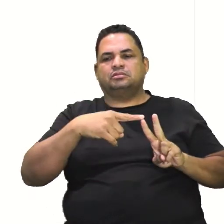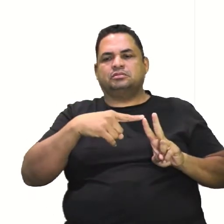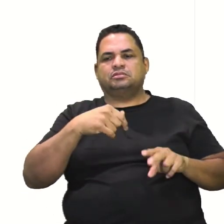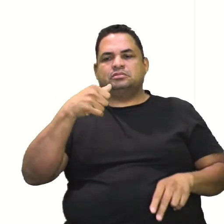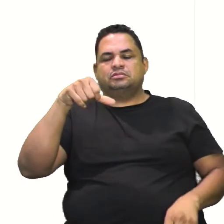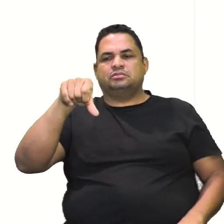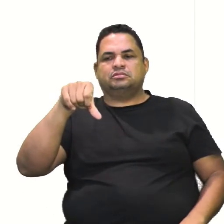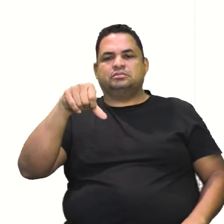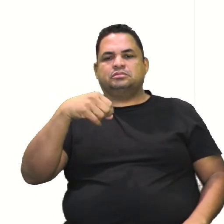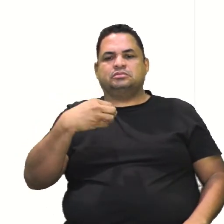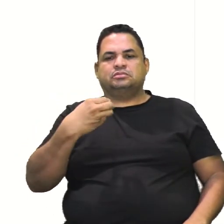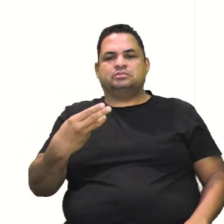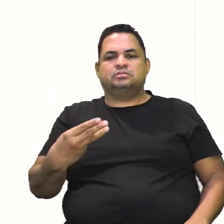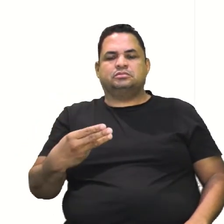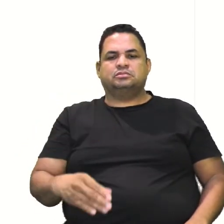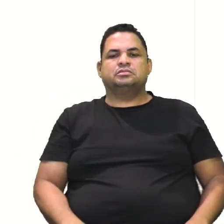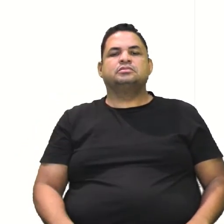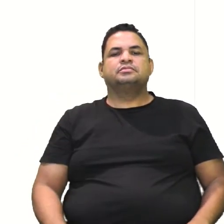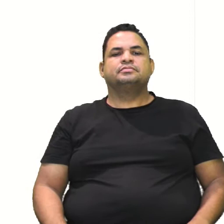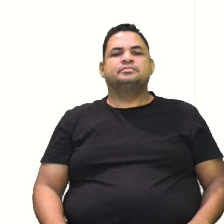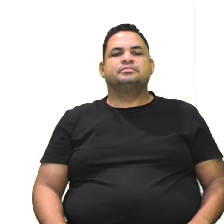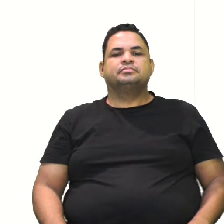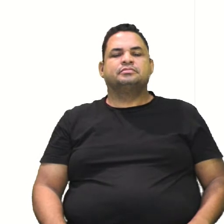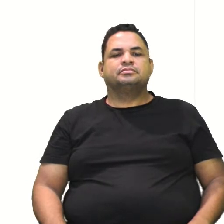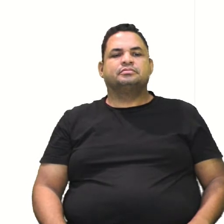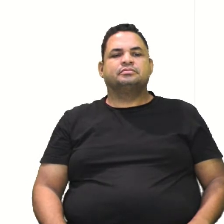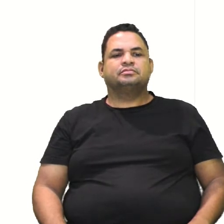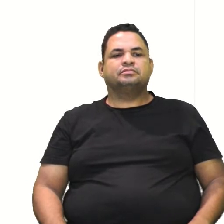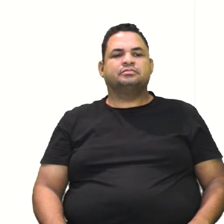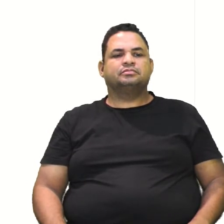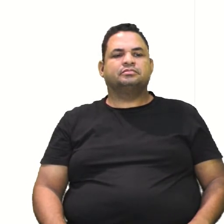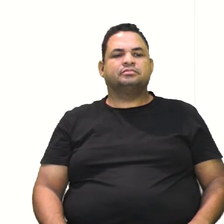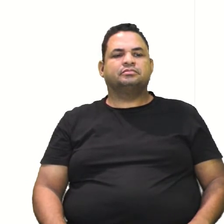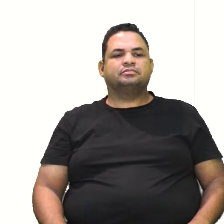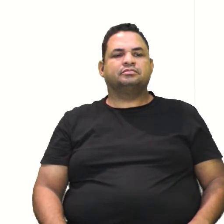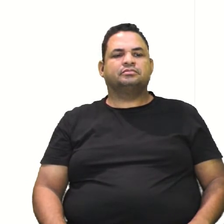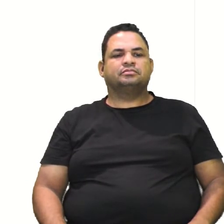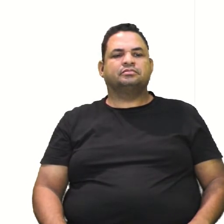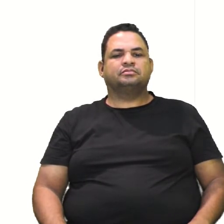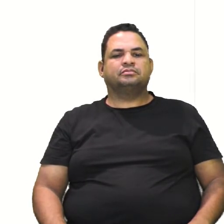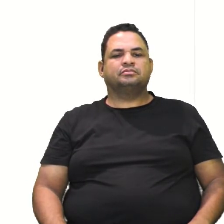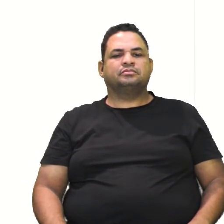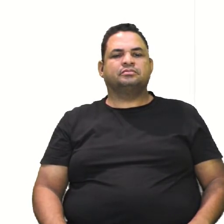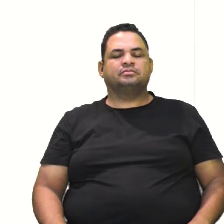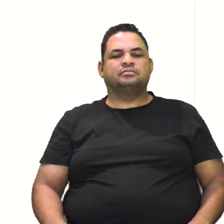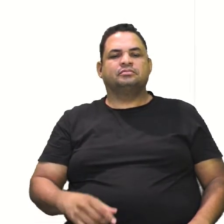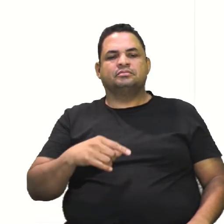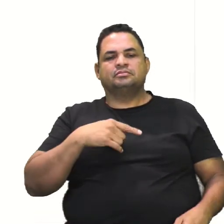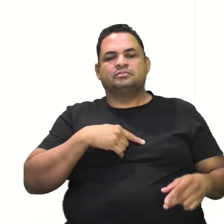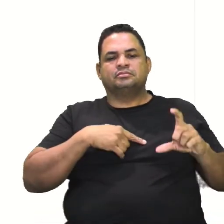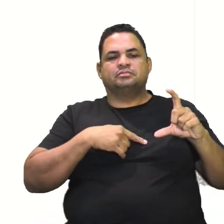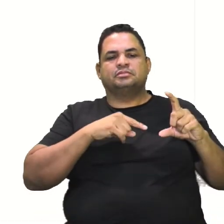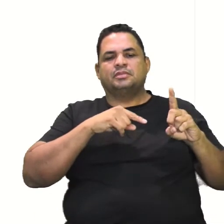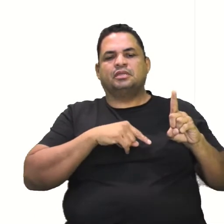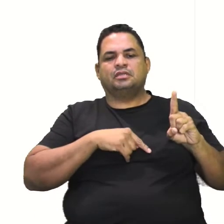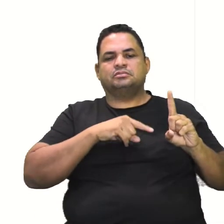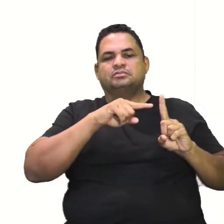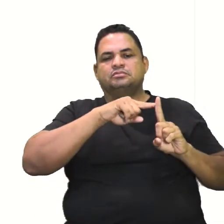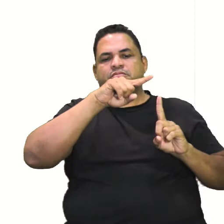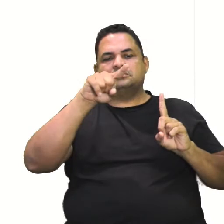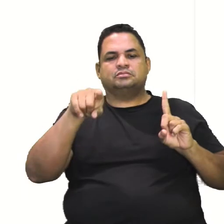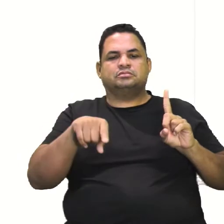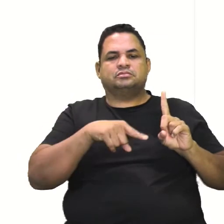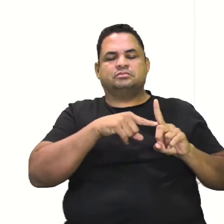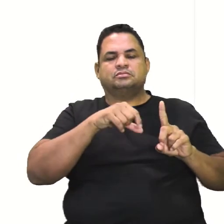3. Olhando aos desenhos... Tem um que tem raio 9, Olha né? aqui, esse aqui tem raio 9, esse aqui tem raio 9, então não é